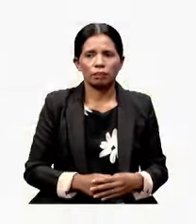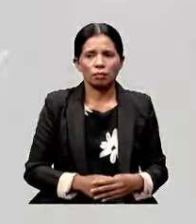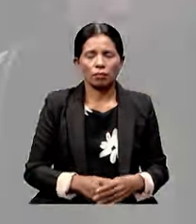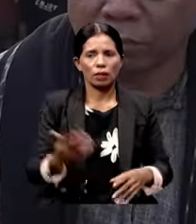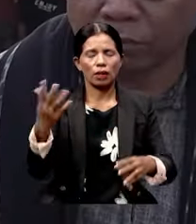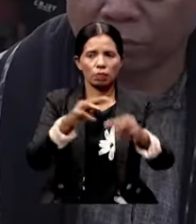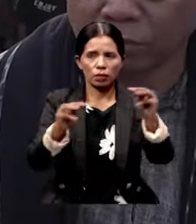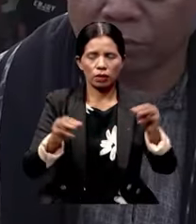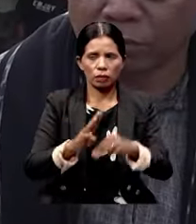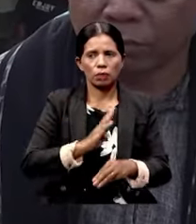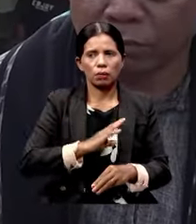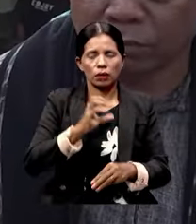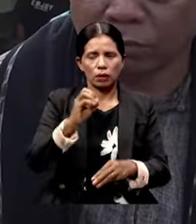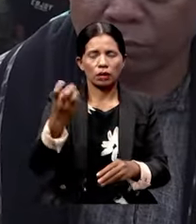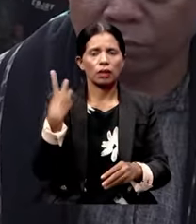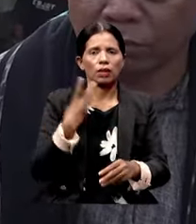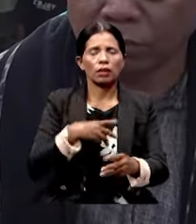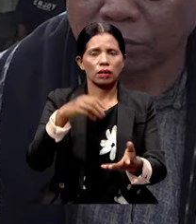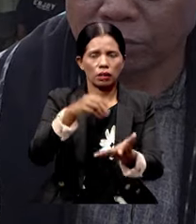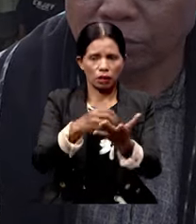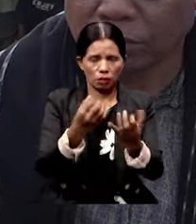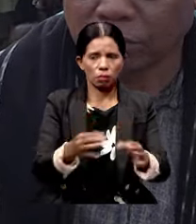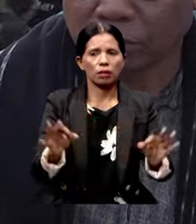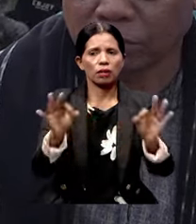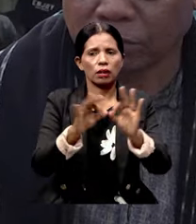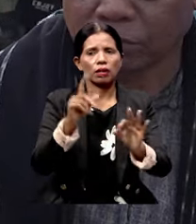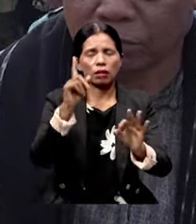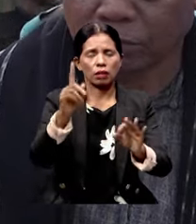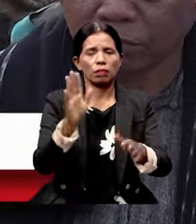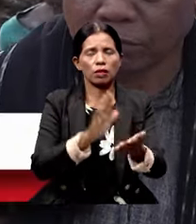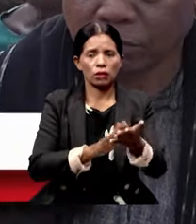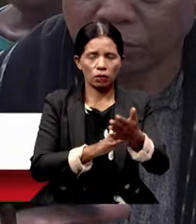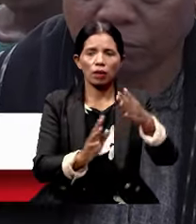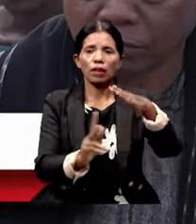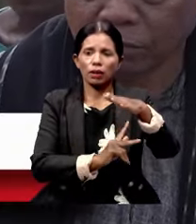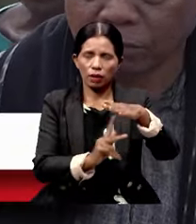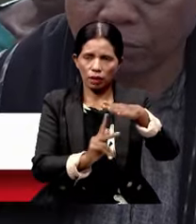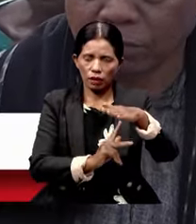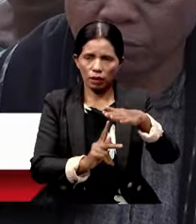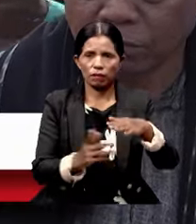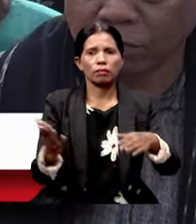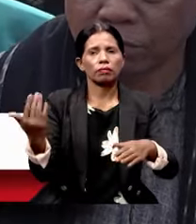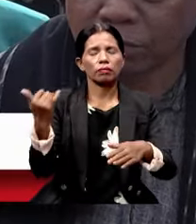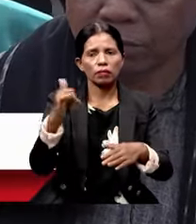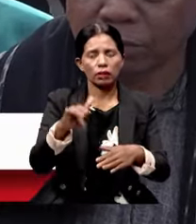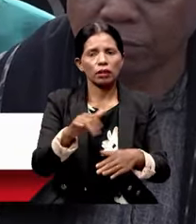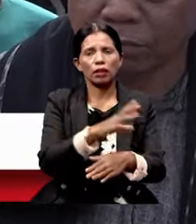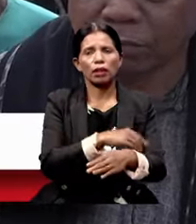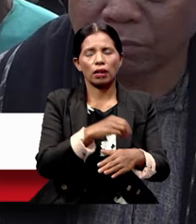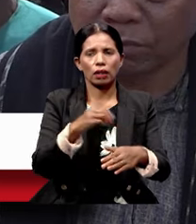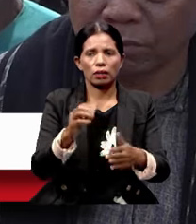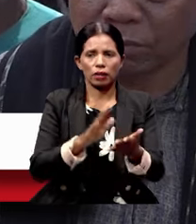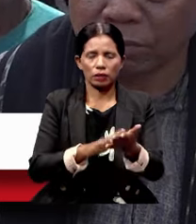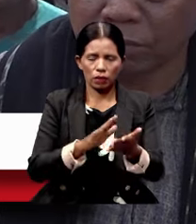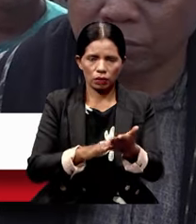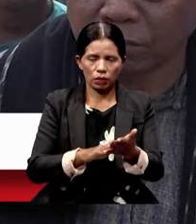de Bobonaro e está tal prioridade ida pré-escolar. Ida maca ensino básico, não ida nível secundário.